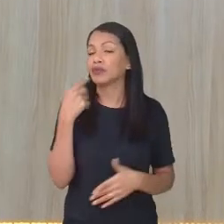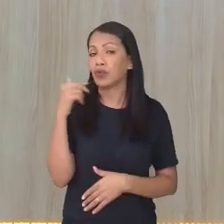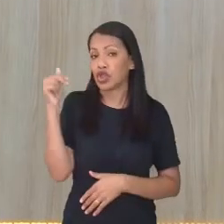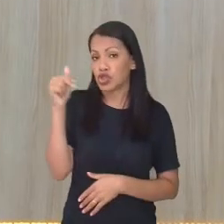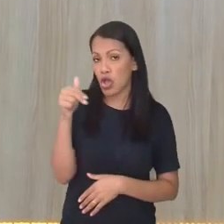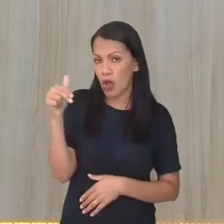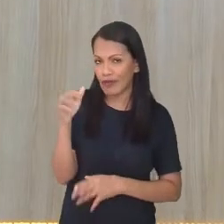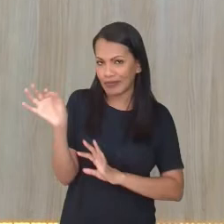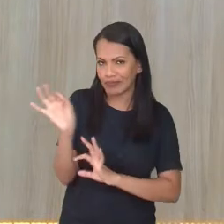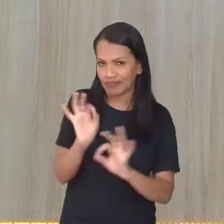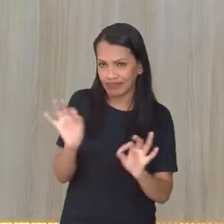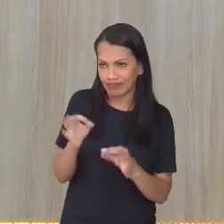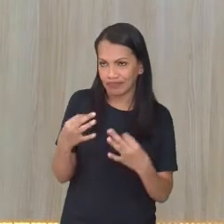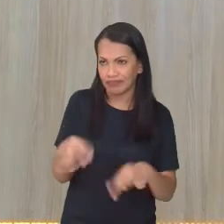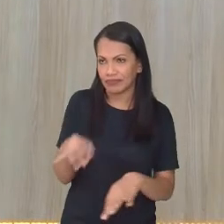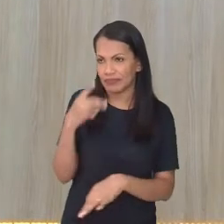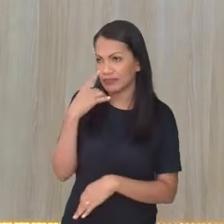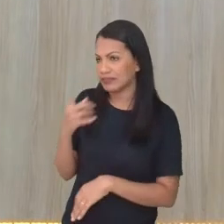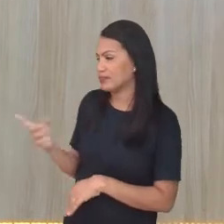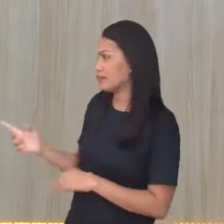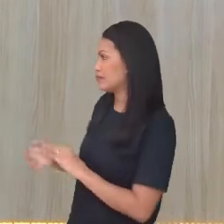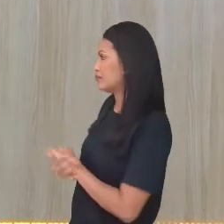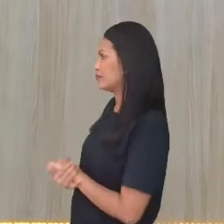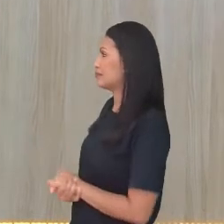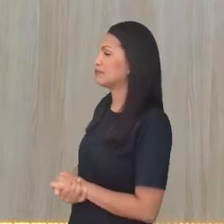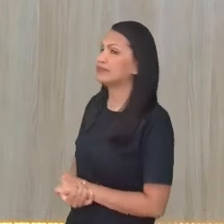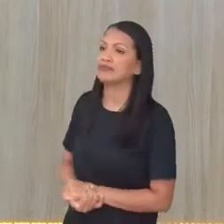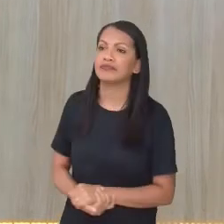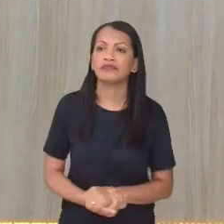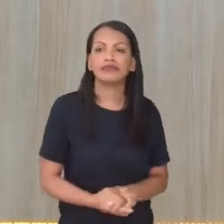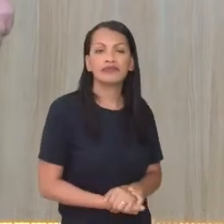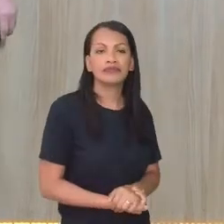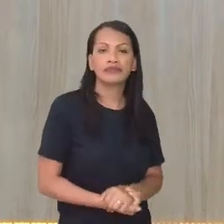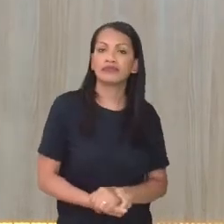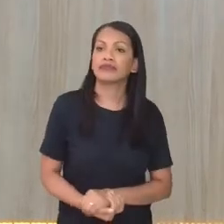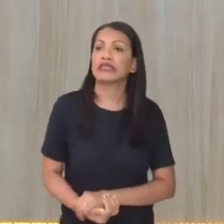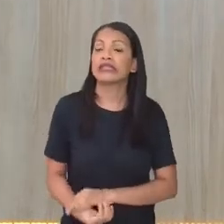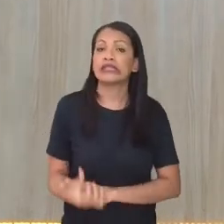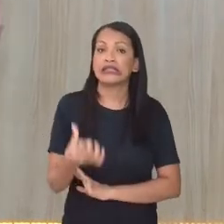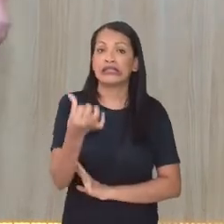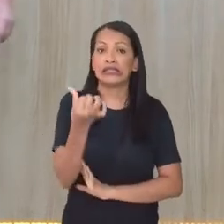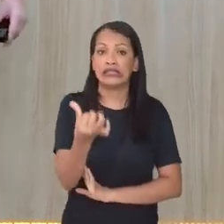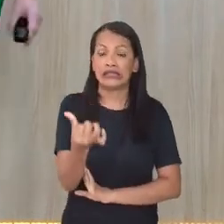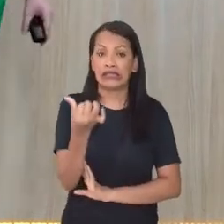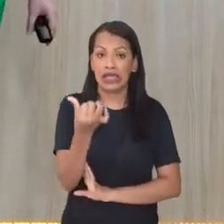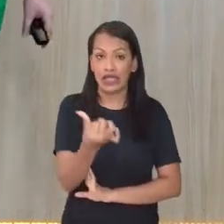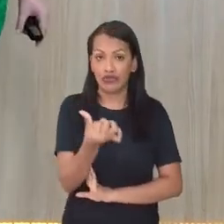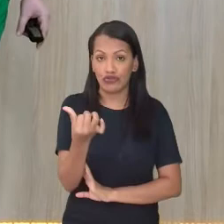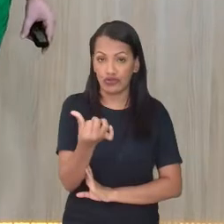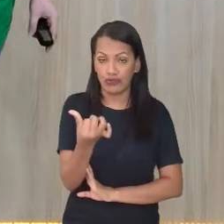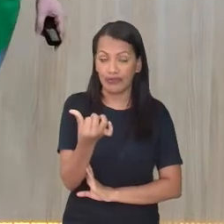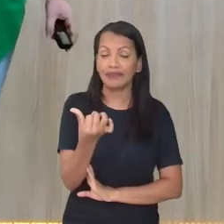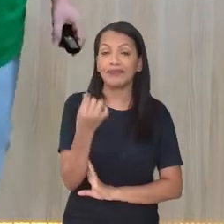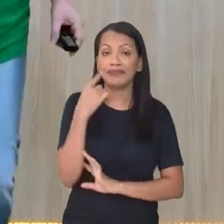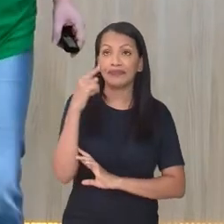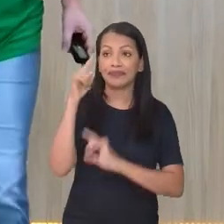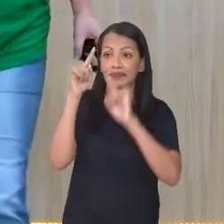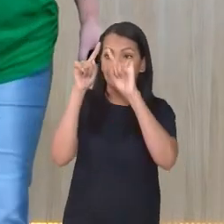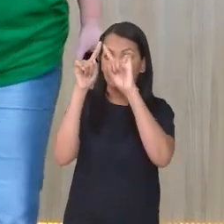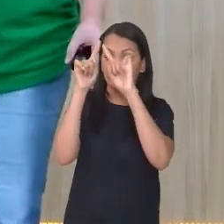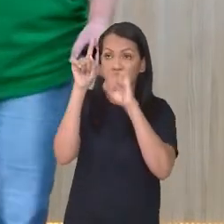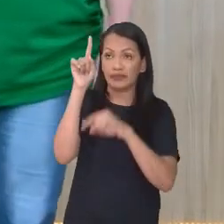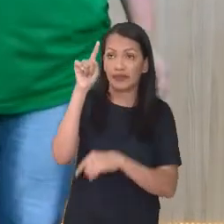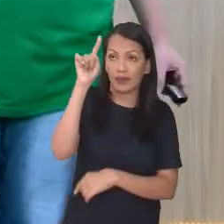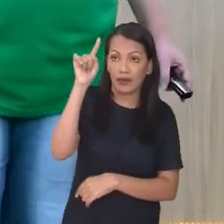6. 1, 2, 3, 4, 5, 6 lados. Por isso que é hexa. E quem sabe,